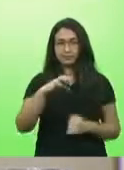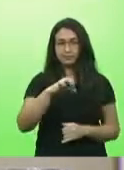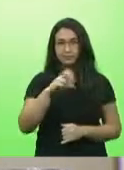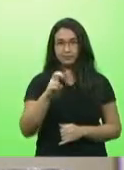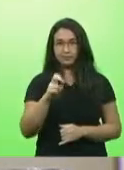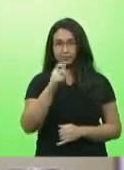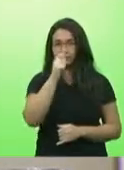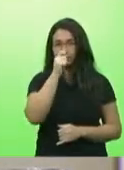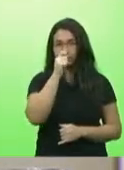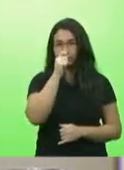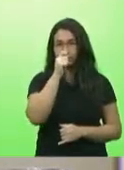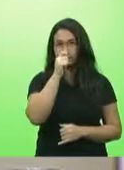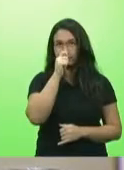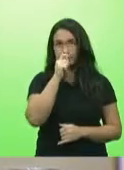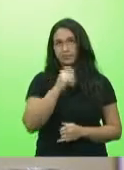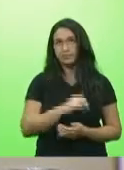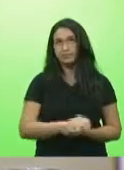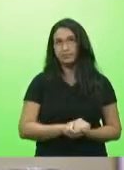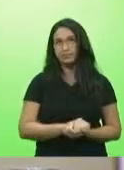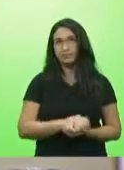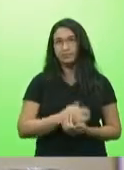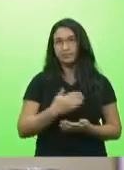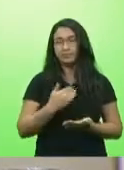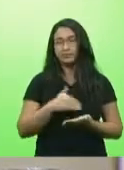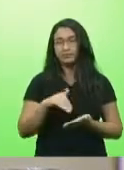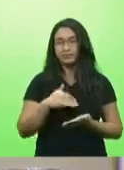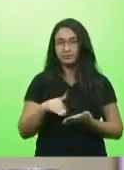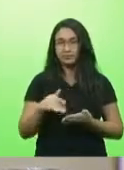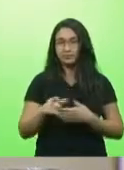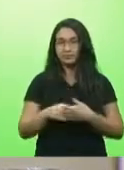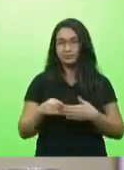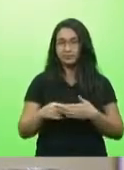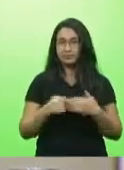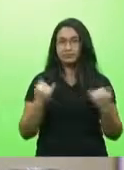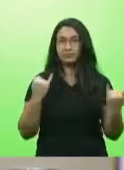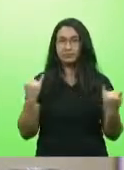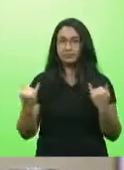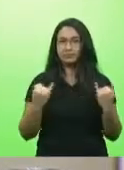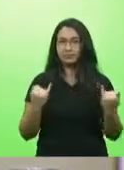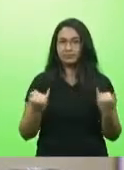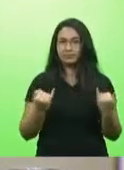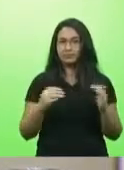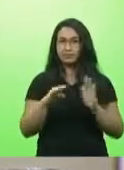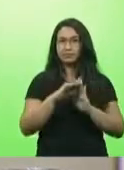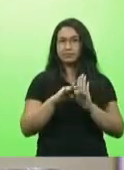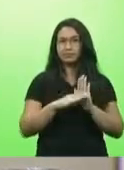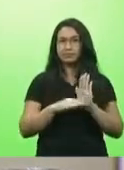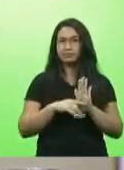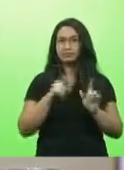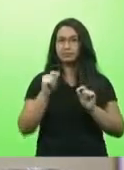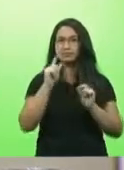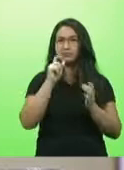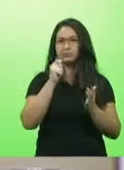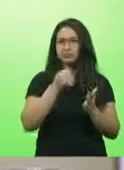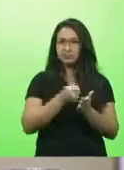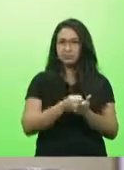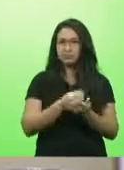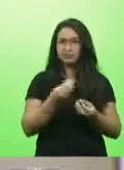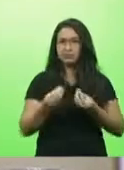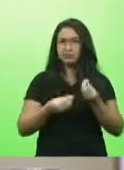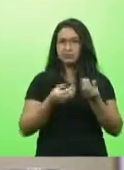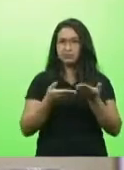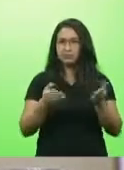autor deputado João Amin solicitando ao secretário do estado da casa civil informações acerca das medidas que estão sendo tomadas para que a sociedade